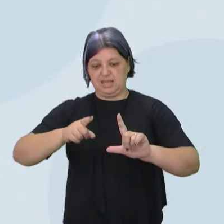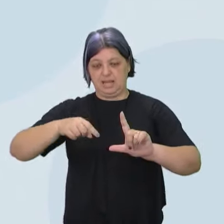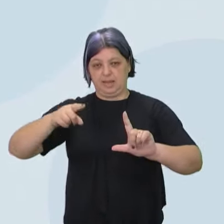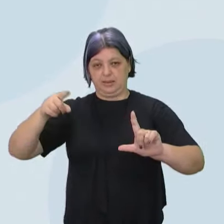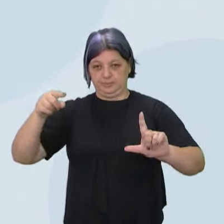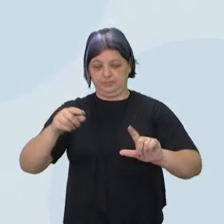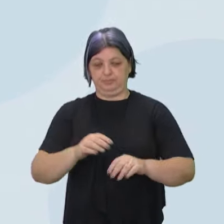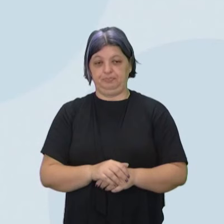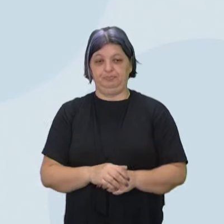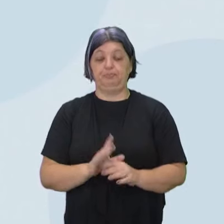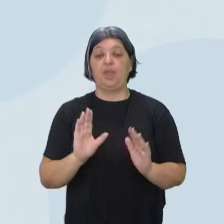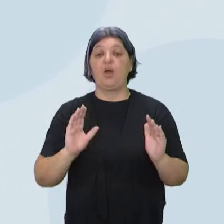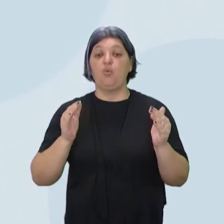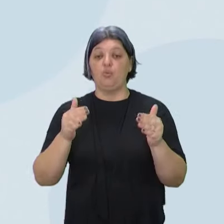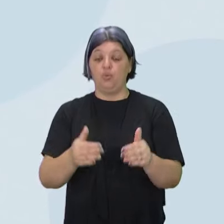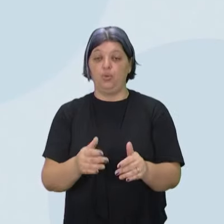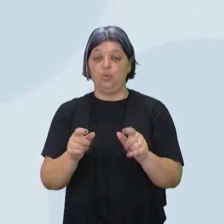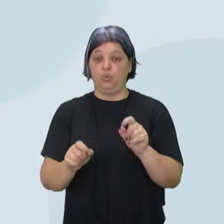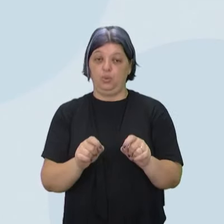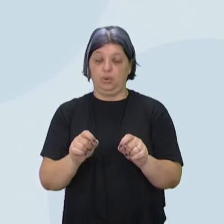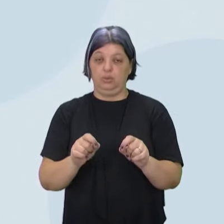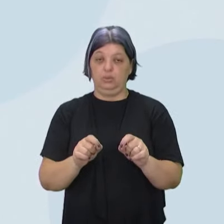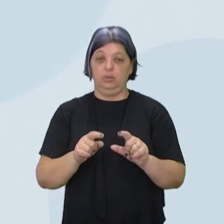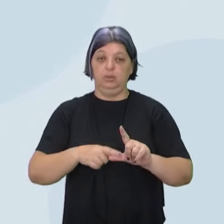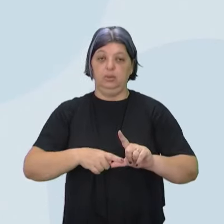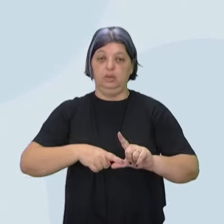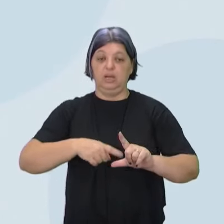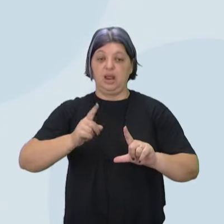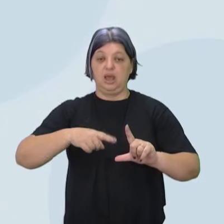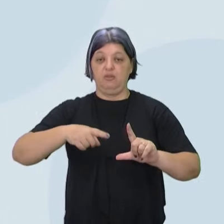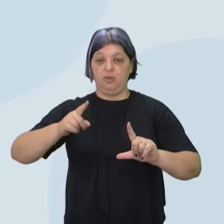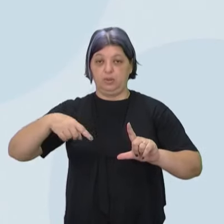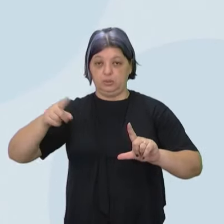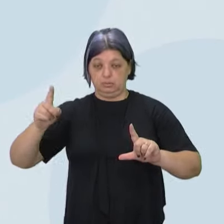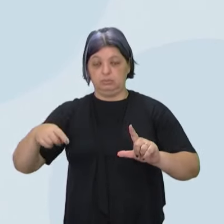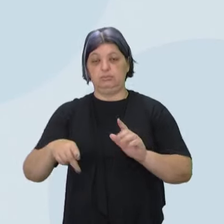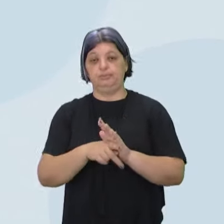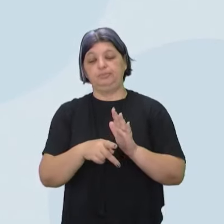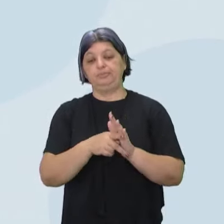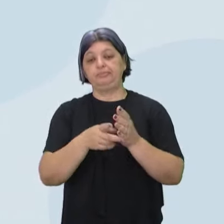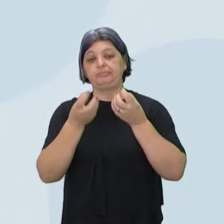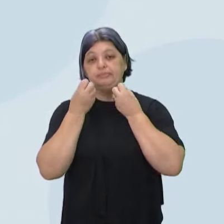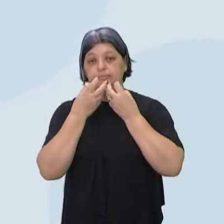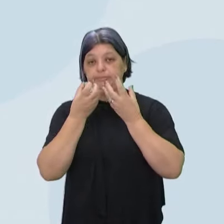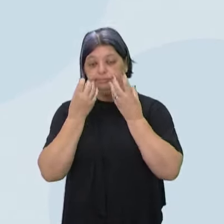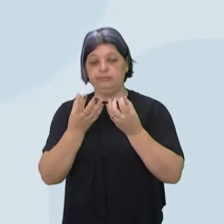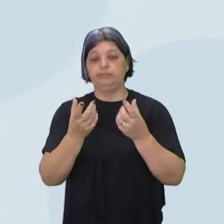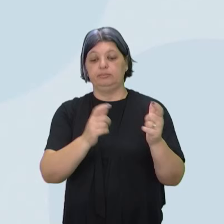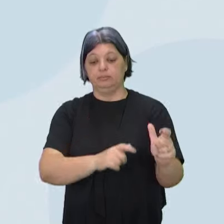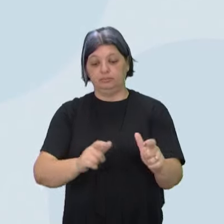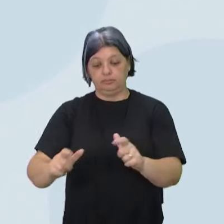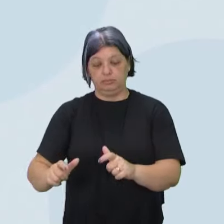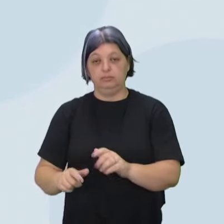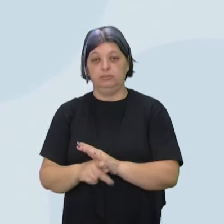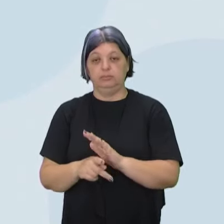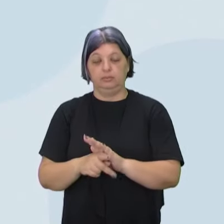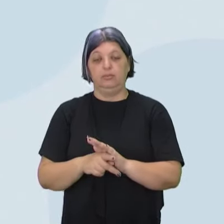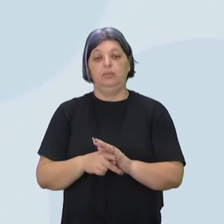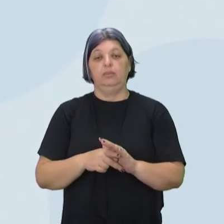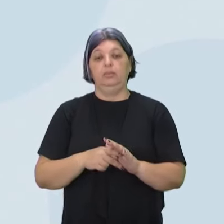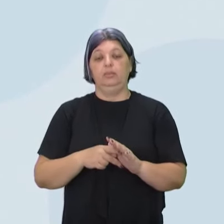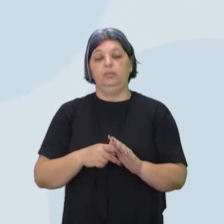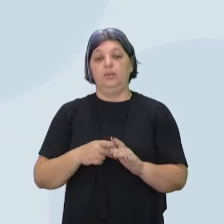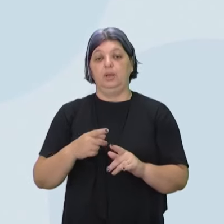focar aí nas funções, né, nos gráficos relacionados a dados demográficos, índices, né, taxas e